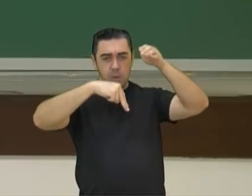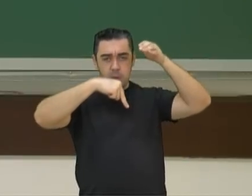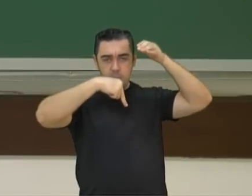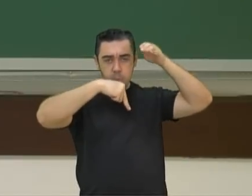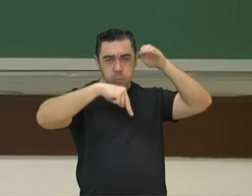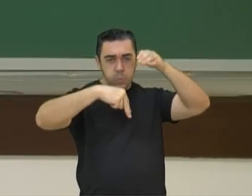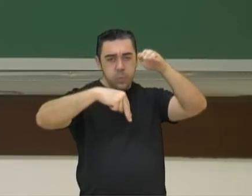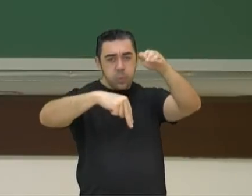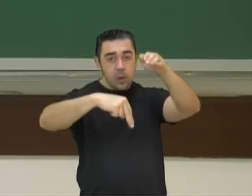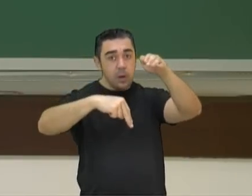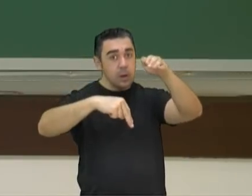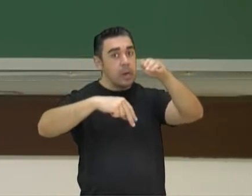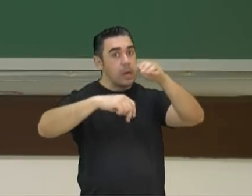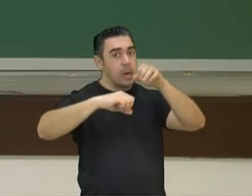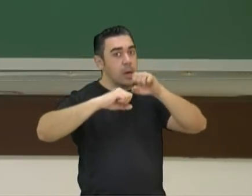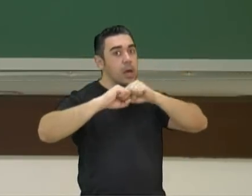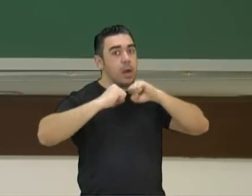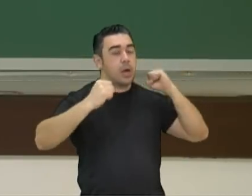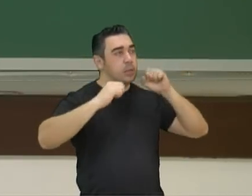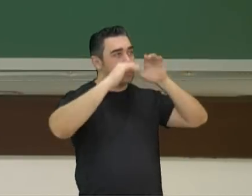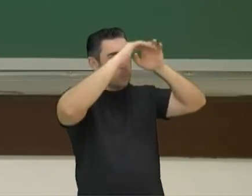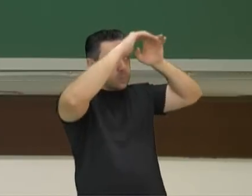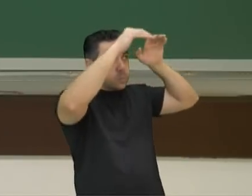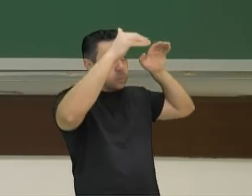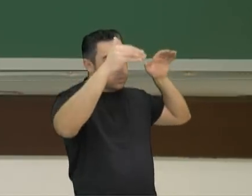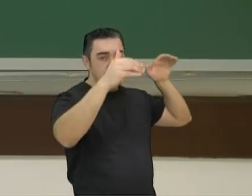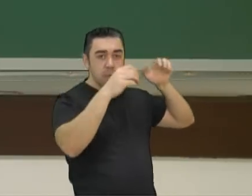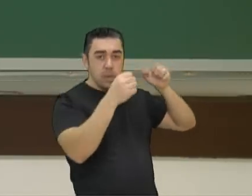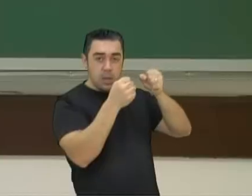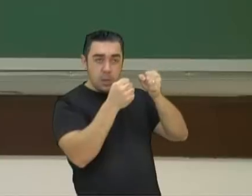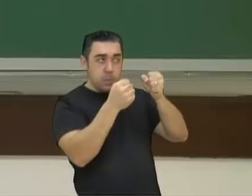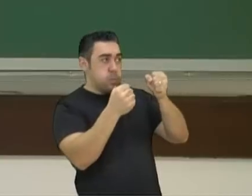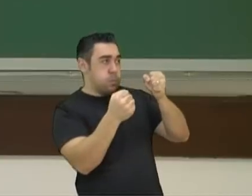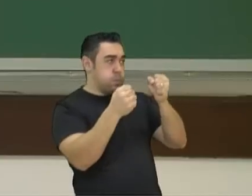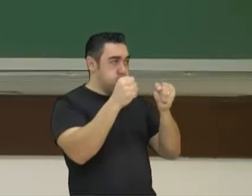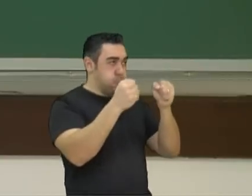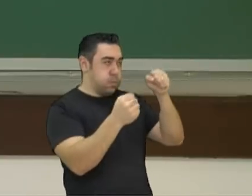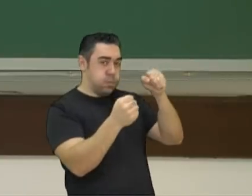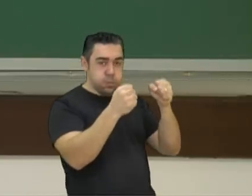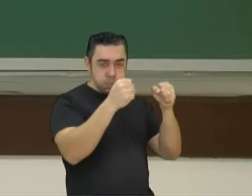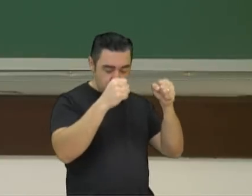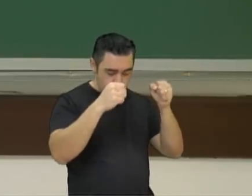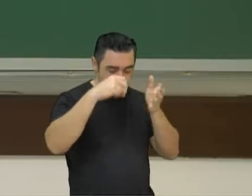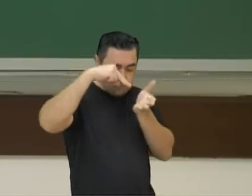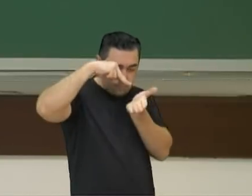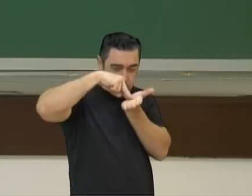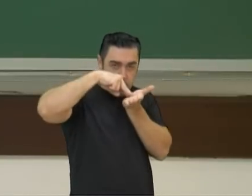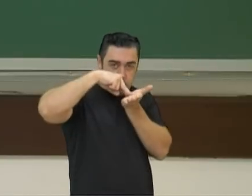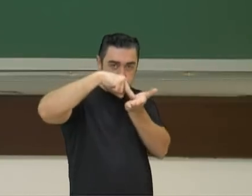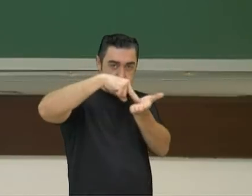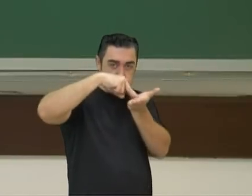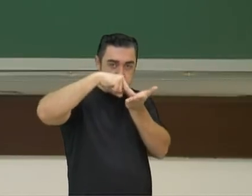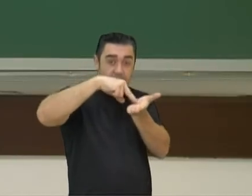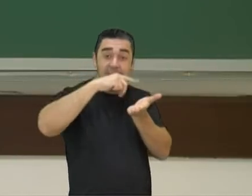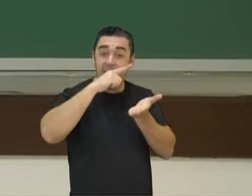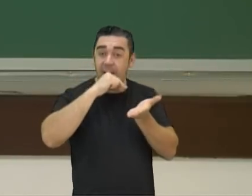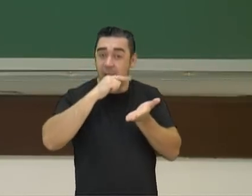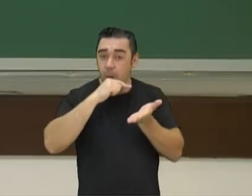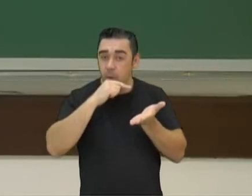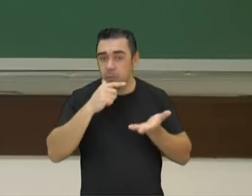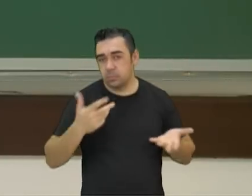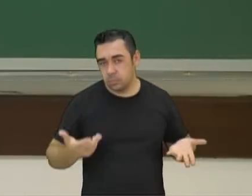grande, então ela pode te carregar por sobre a água. Então você